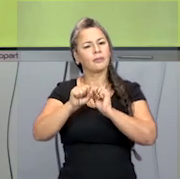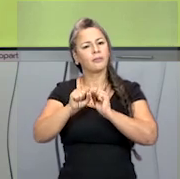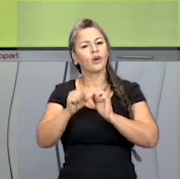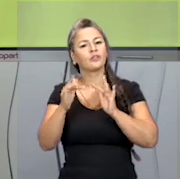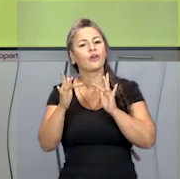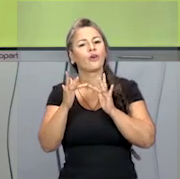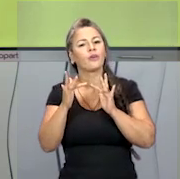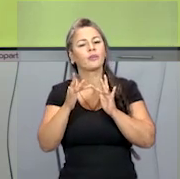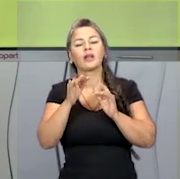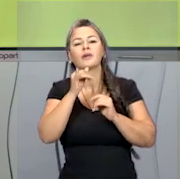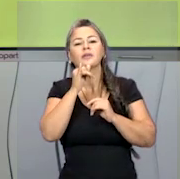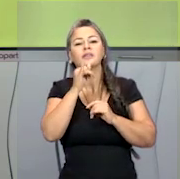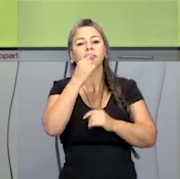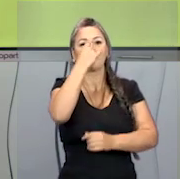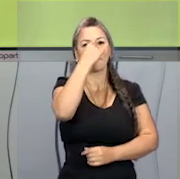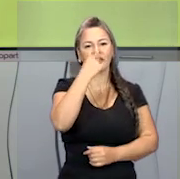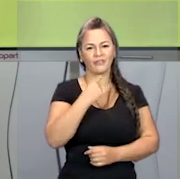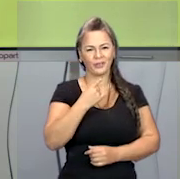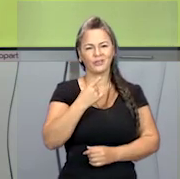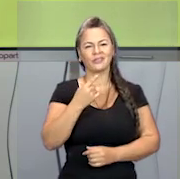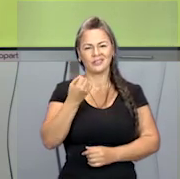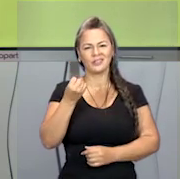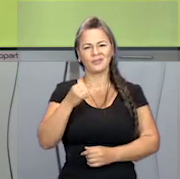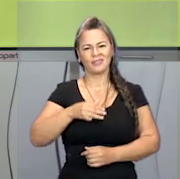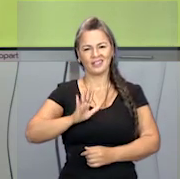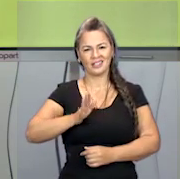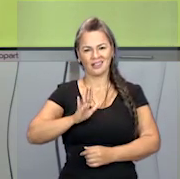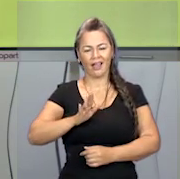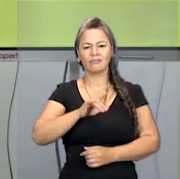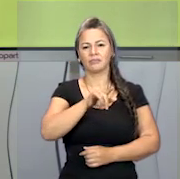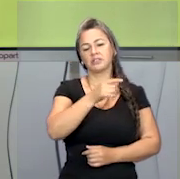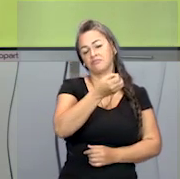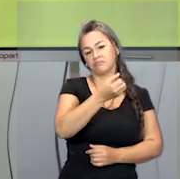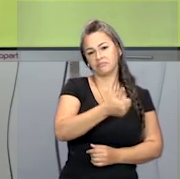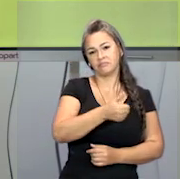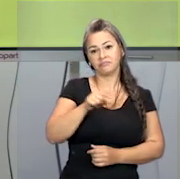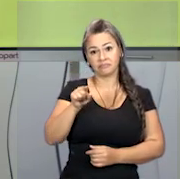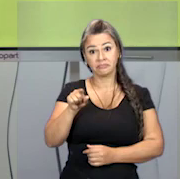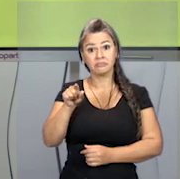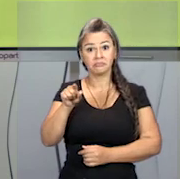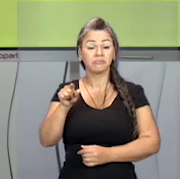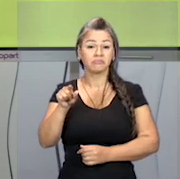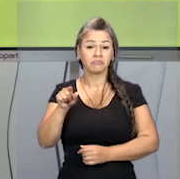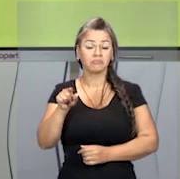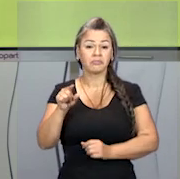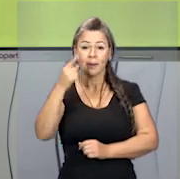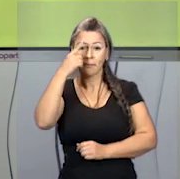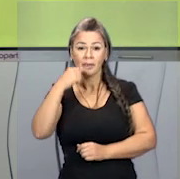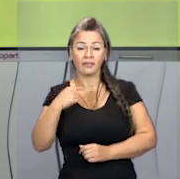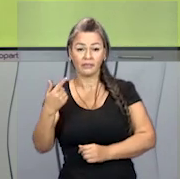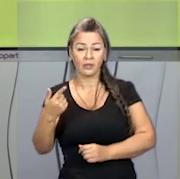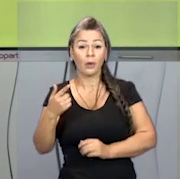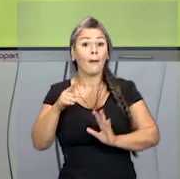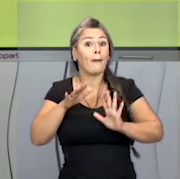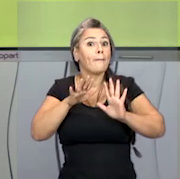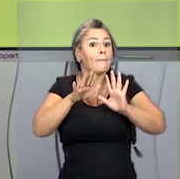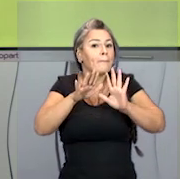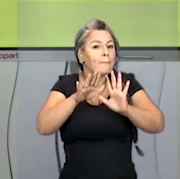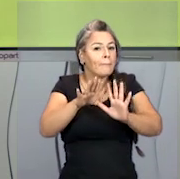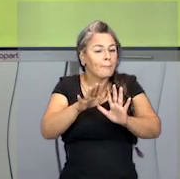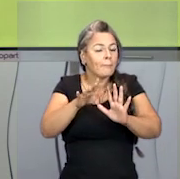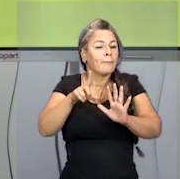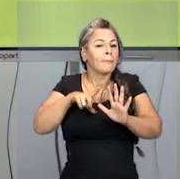mesmo morando no mesmo lugar que outra, então vai ter elementos ali que vai influenciar na construção da